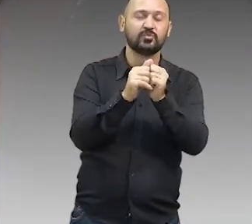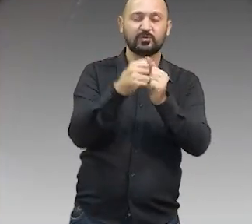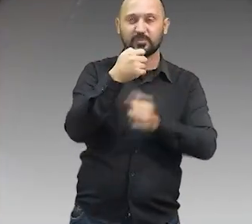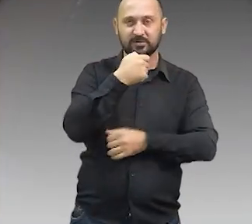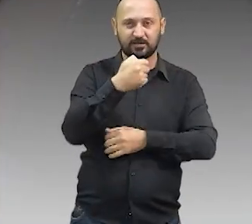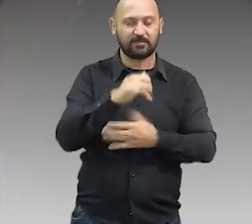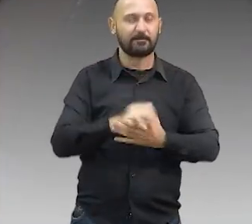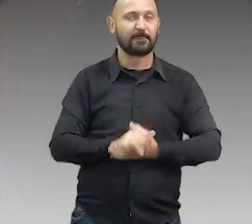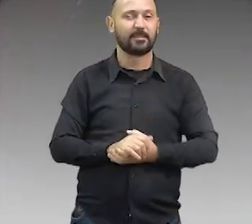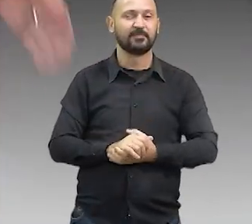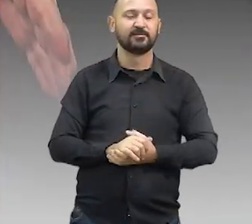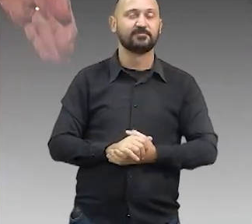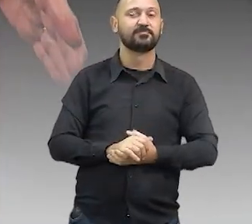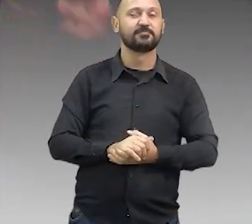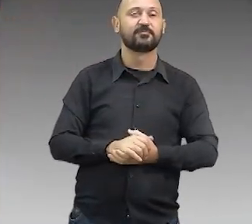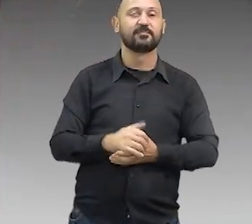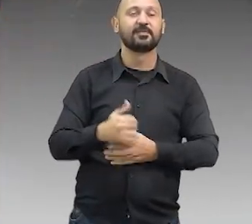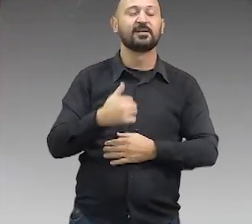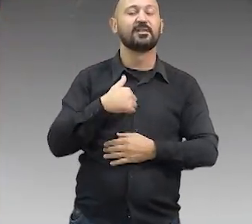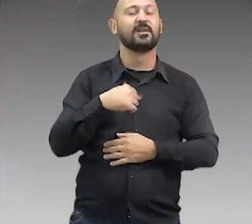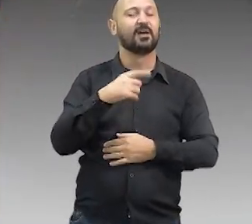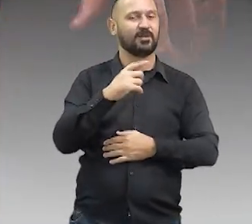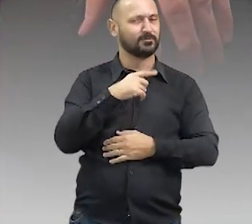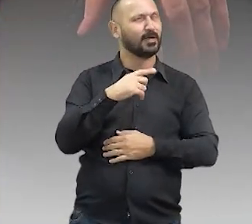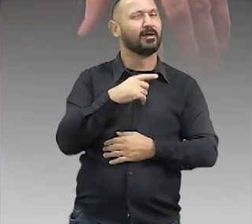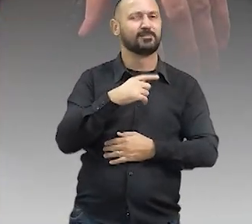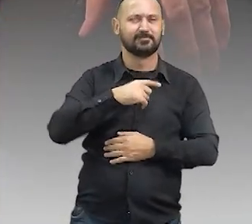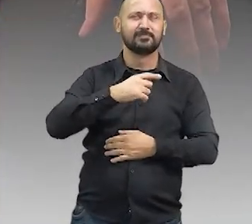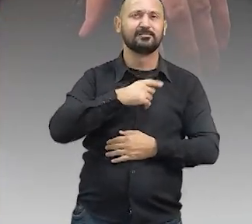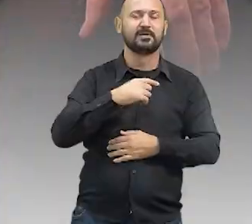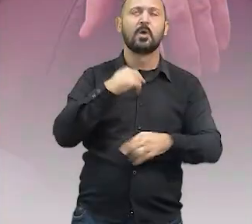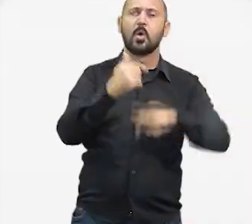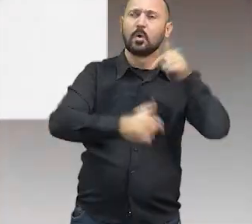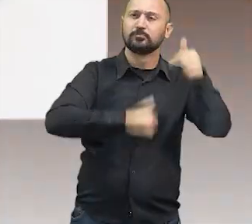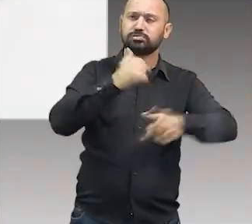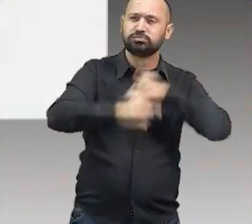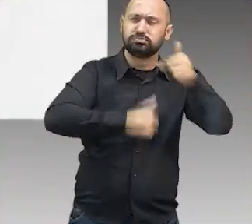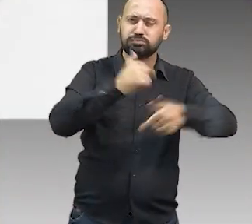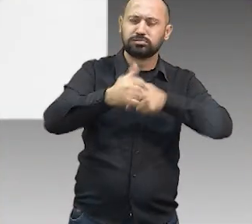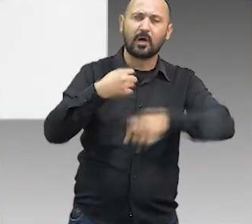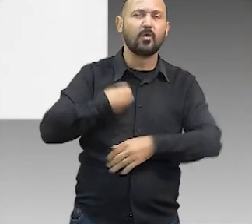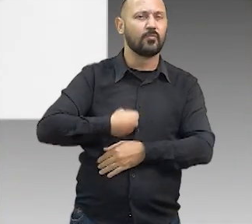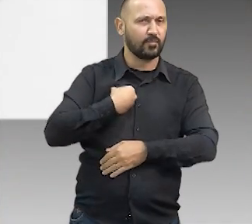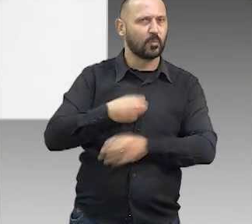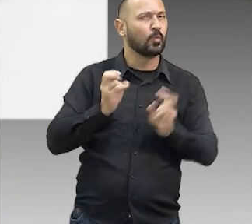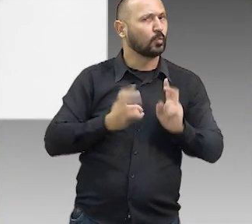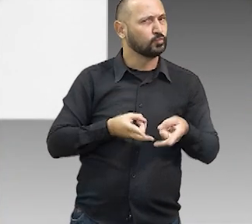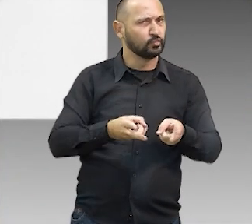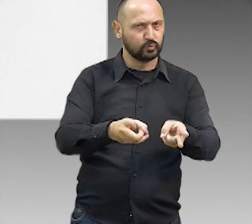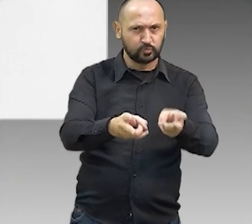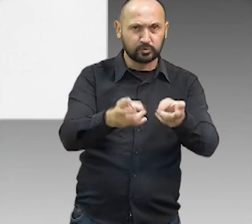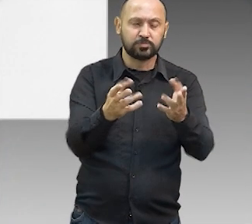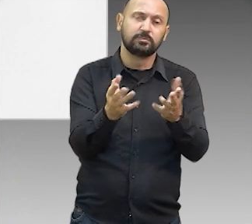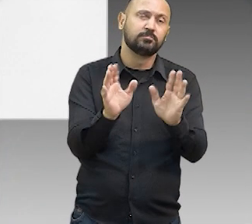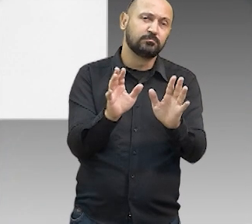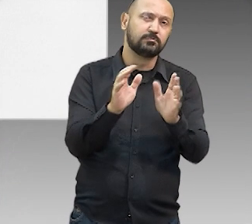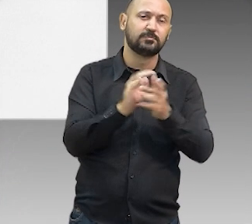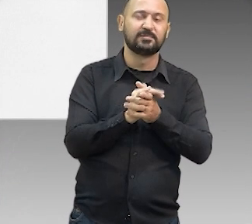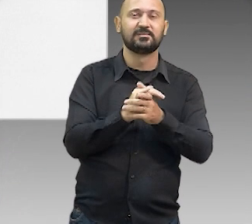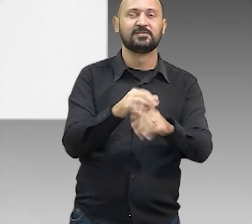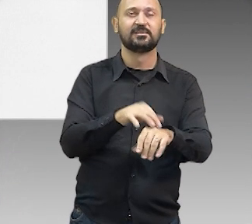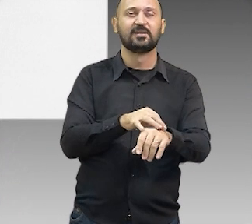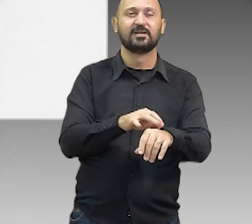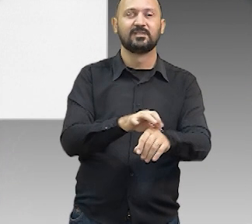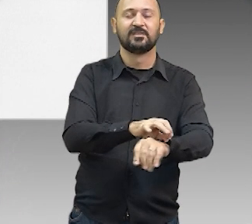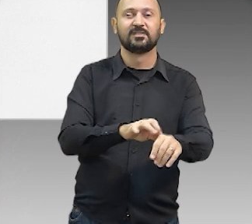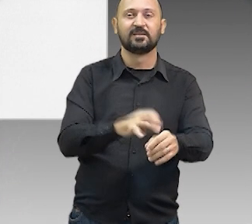trabalhei muito na minha vida, continuo trabalhando, continuo não tendo horário, tal, mas hoje eu tenho